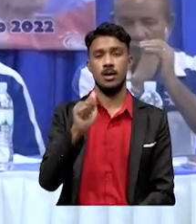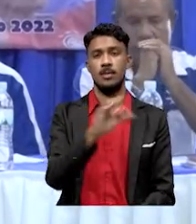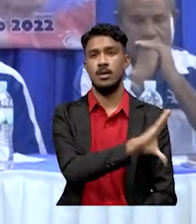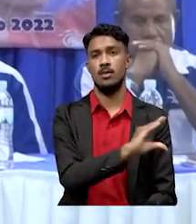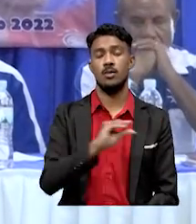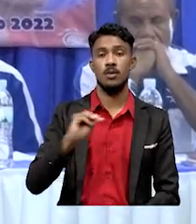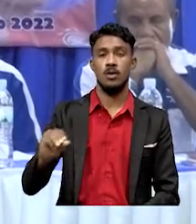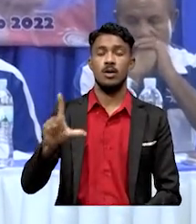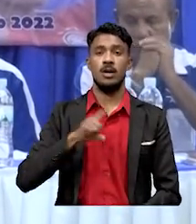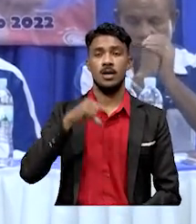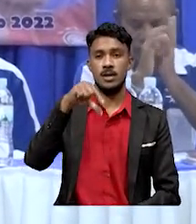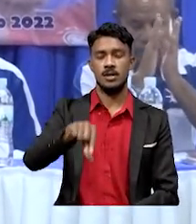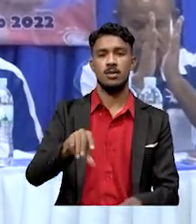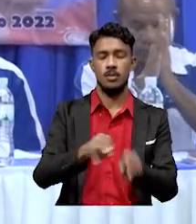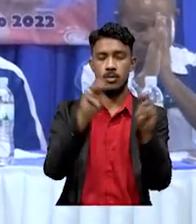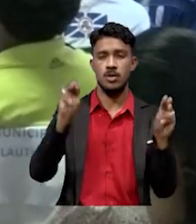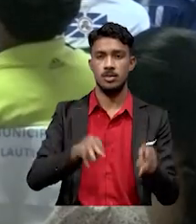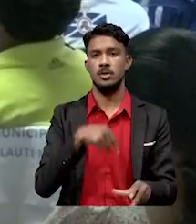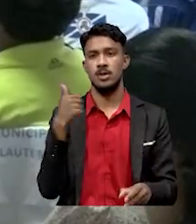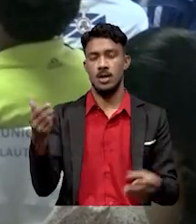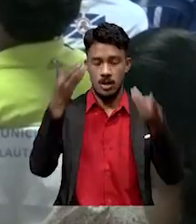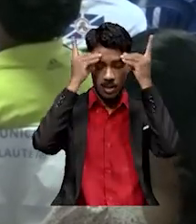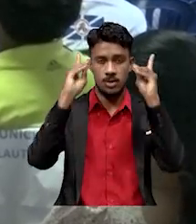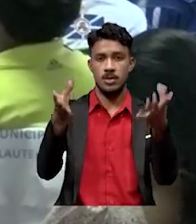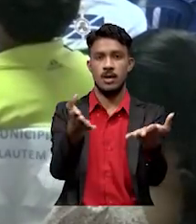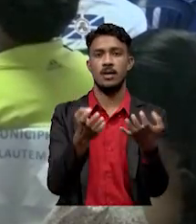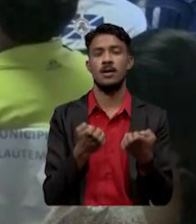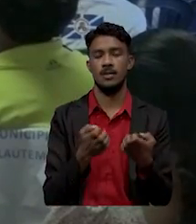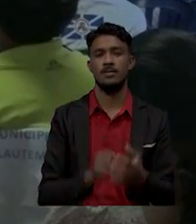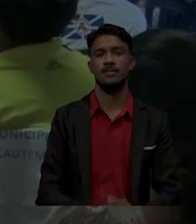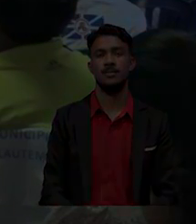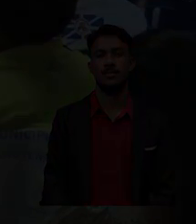mas bem município Siraceluk obedece ba decisão Loromaunian. Clementino Maia, ZMN.